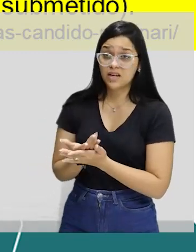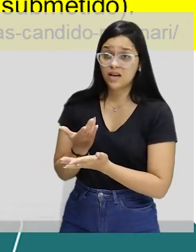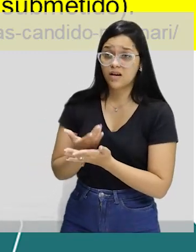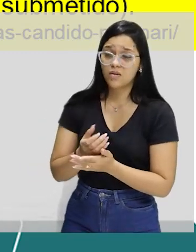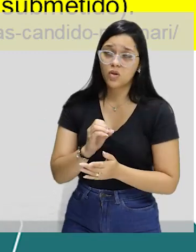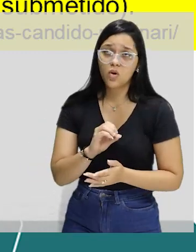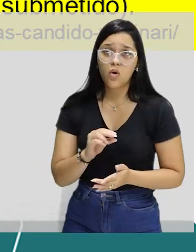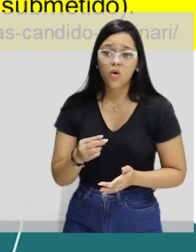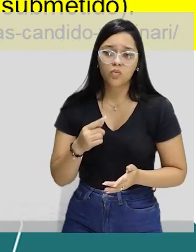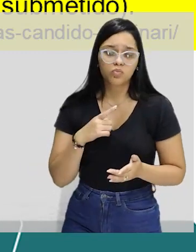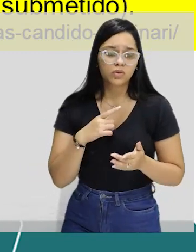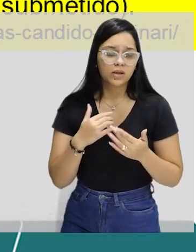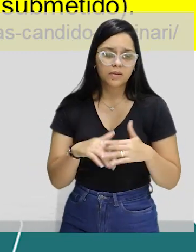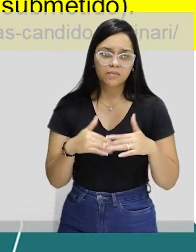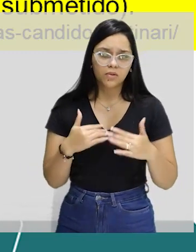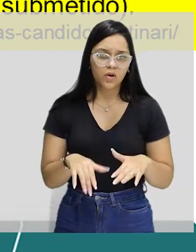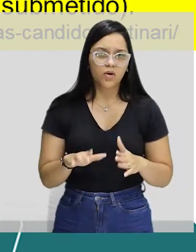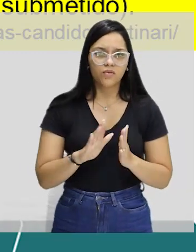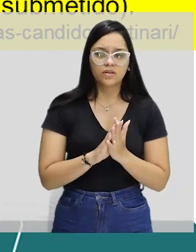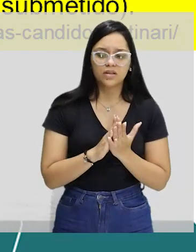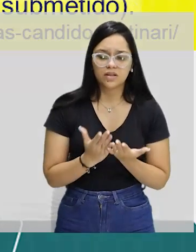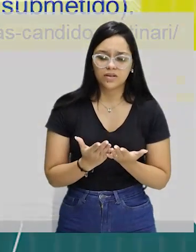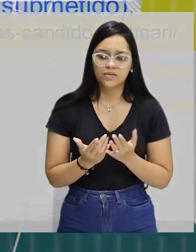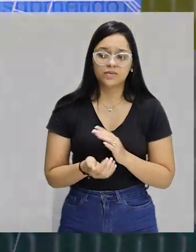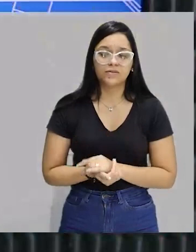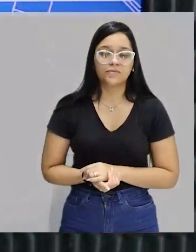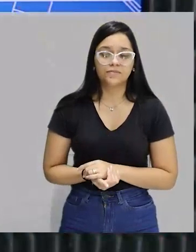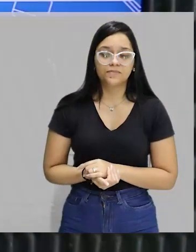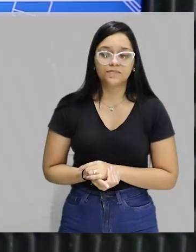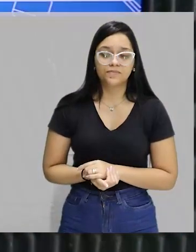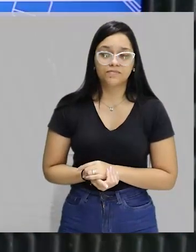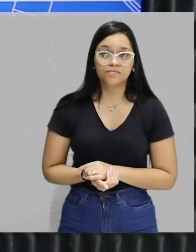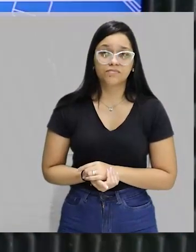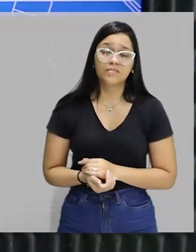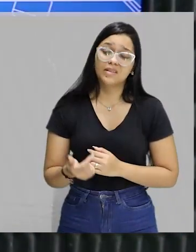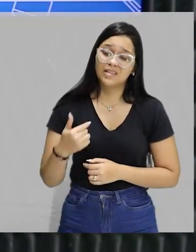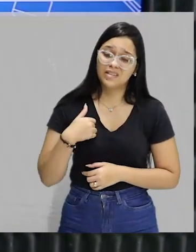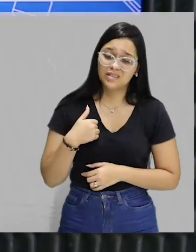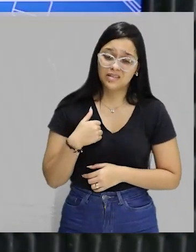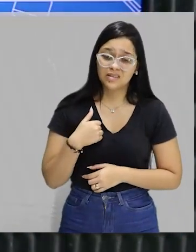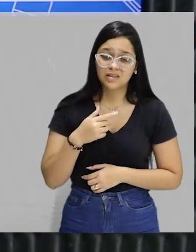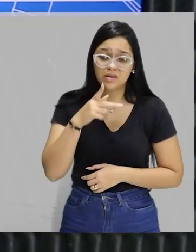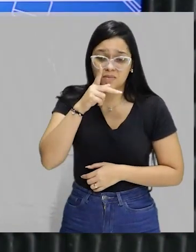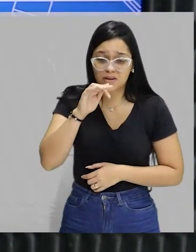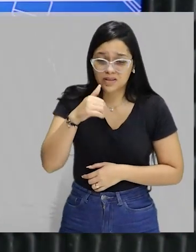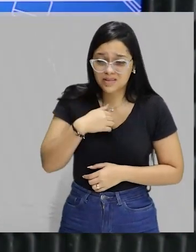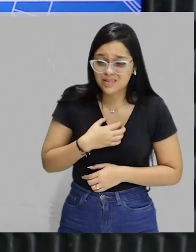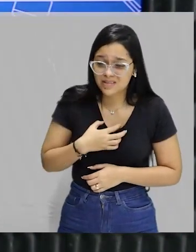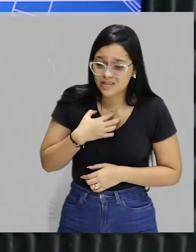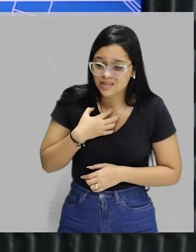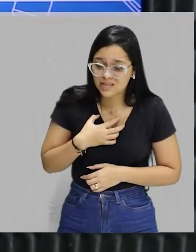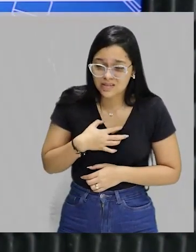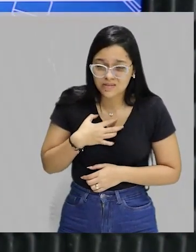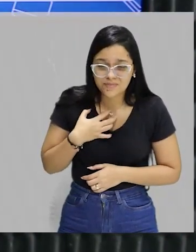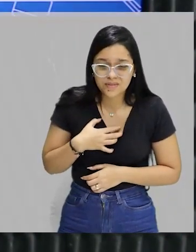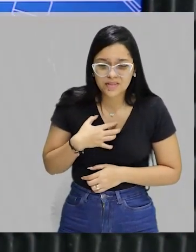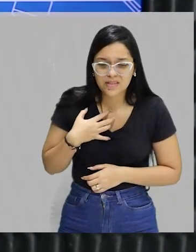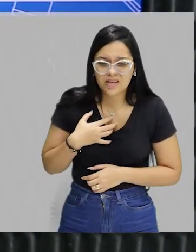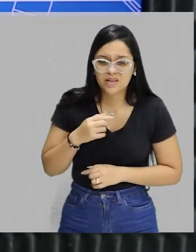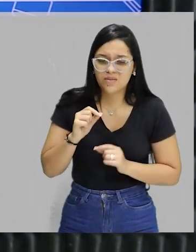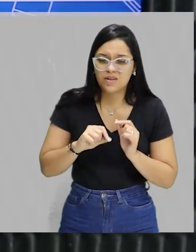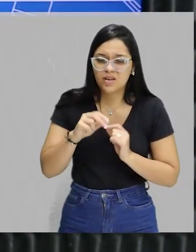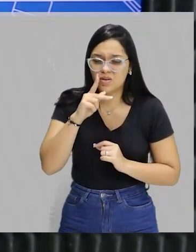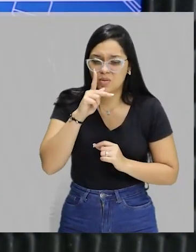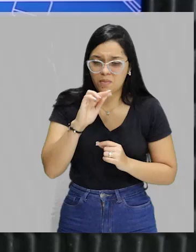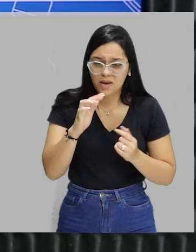ou em provas, em livros, e assim por diante. Vou ser bem sincero, como pai, isso me incomoda em nível pessoal. A ideia do